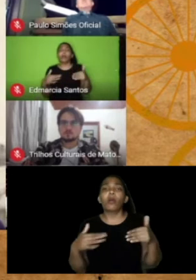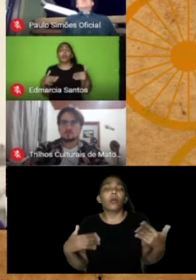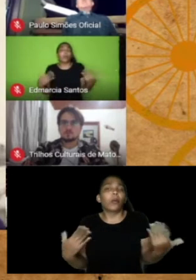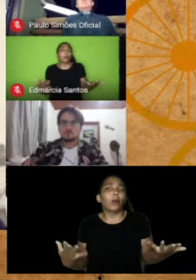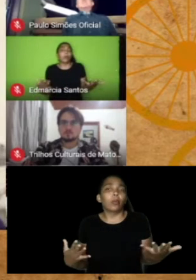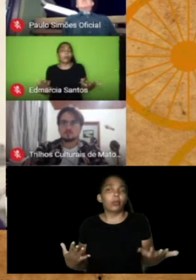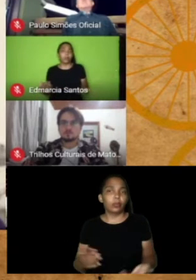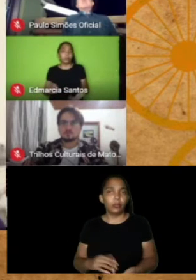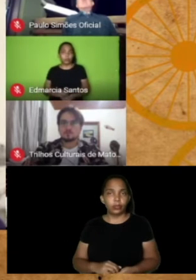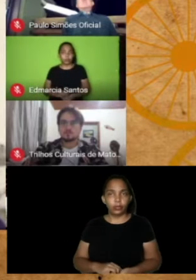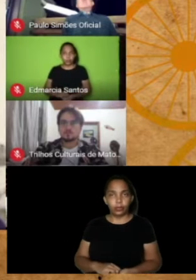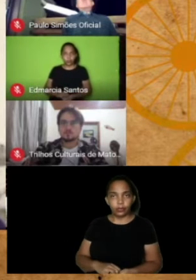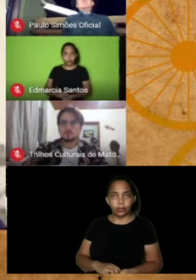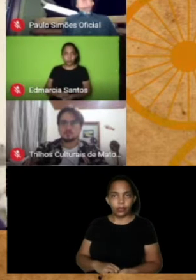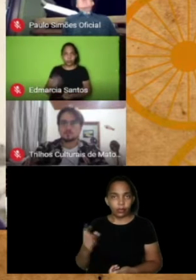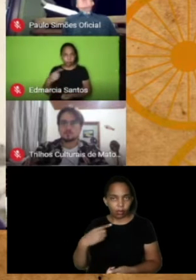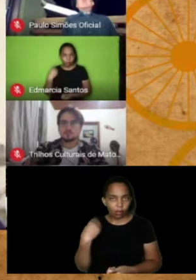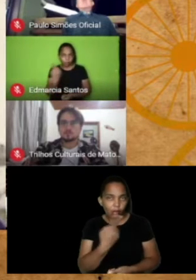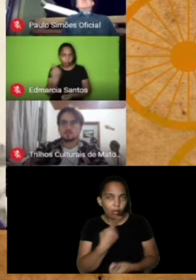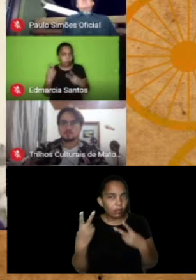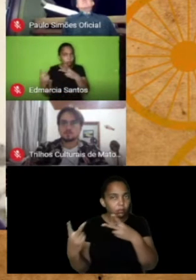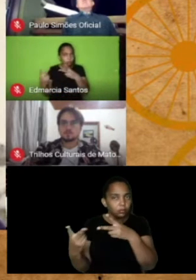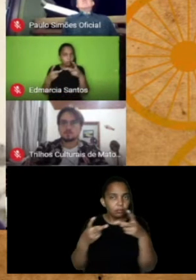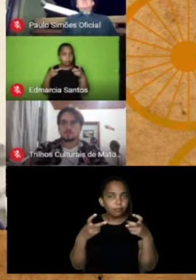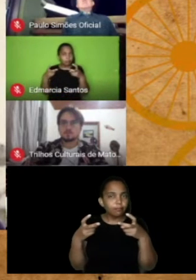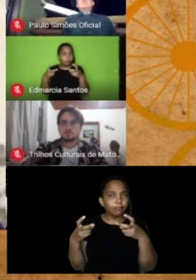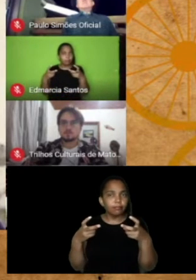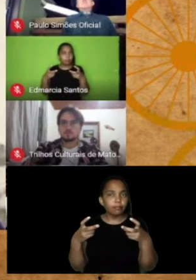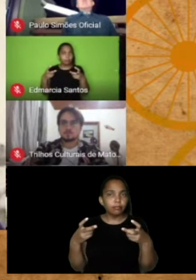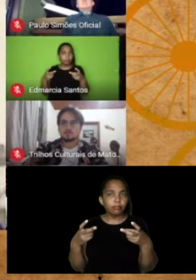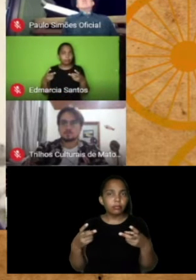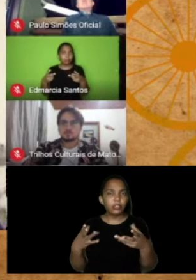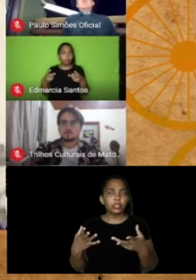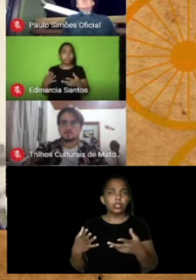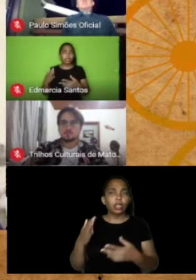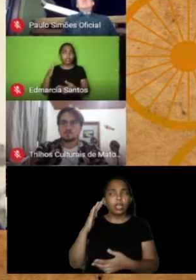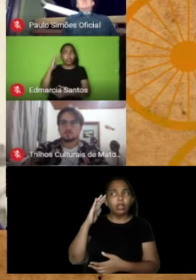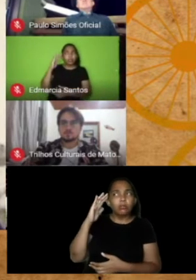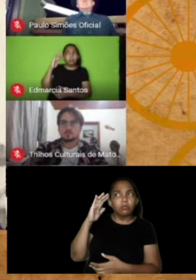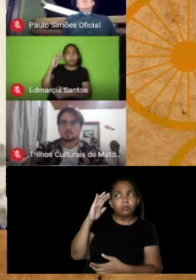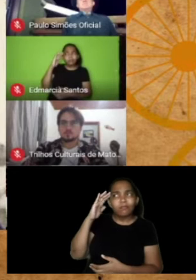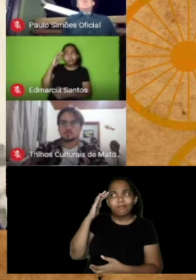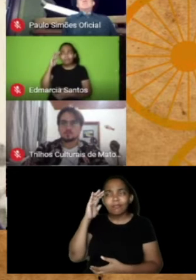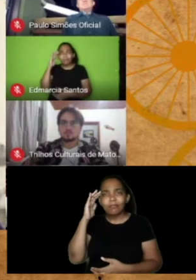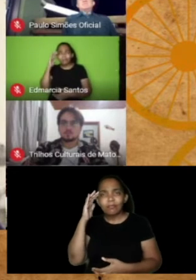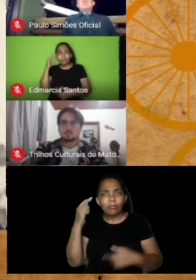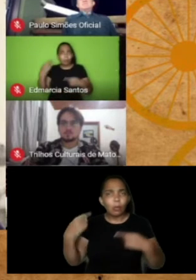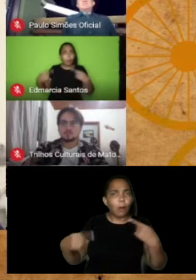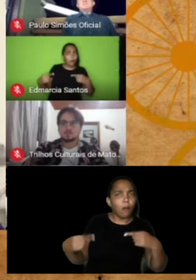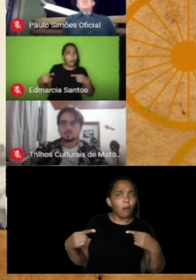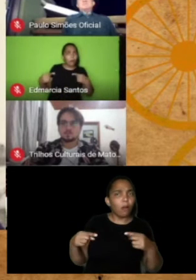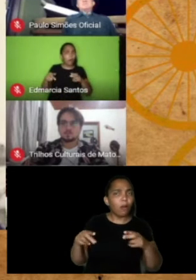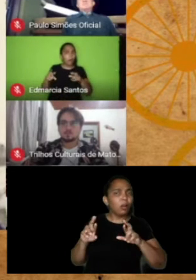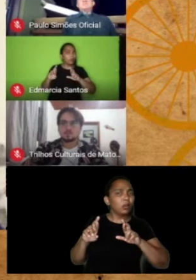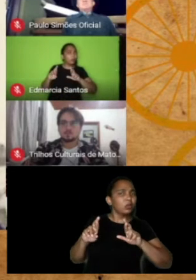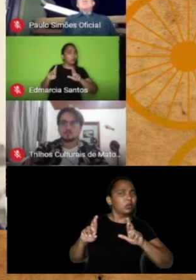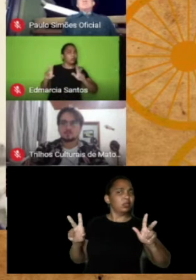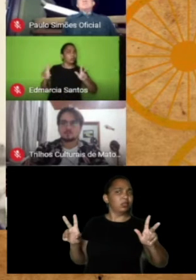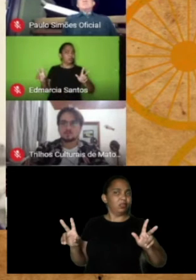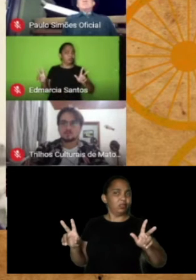todo? Nós vemos que, às vezes, a compreensão política ela não é muito